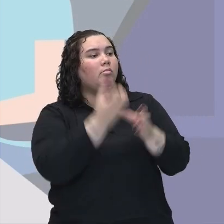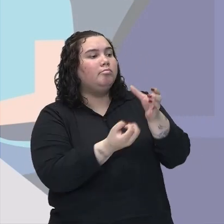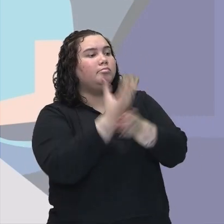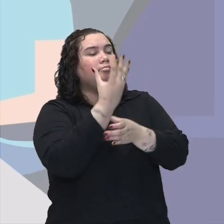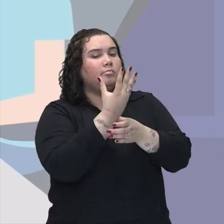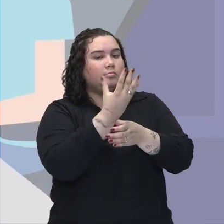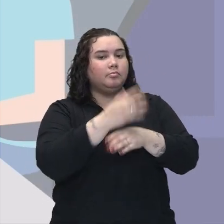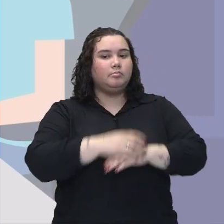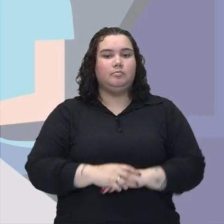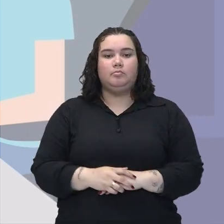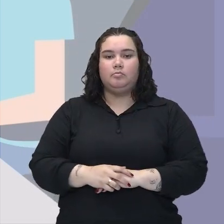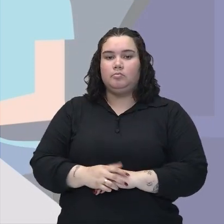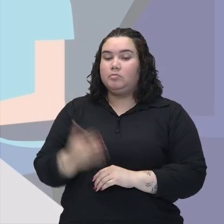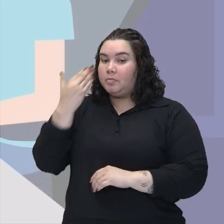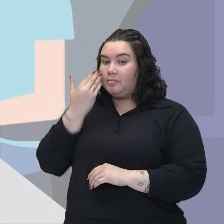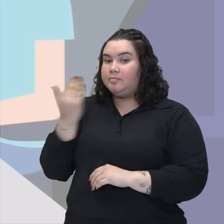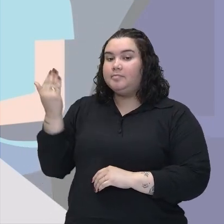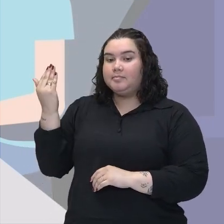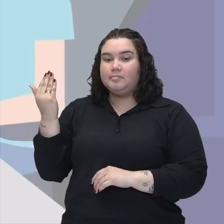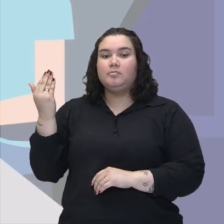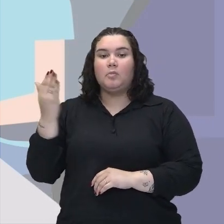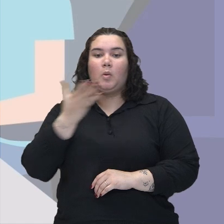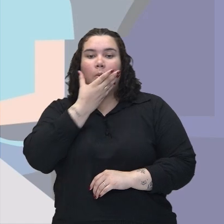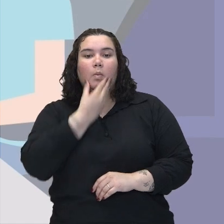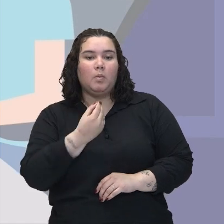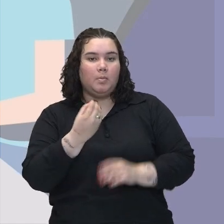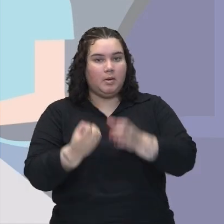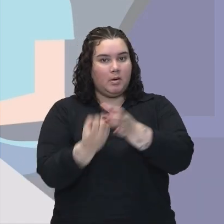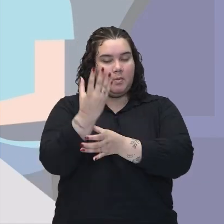O ex-VJ da MTV, Adam Curry.